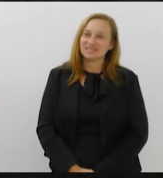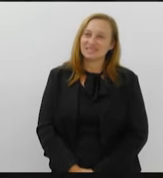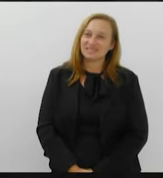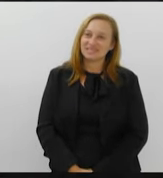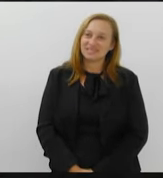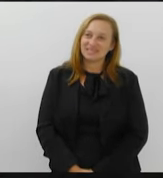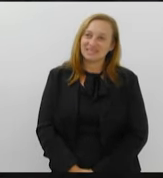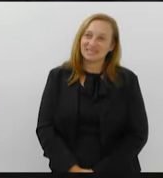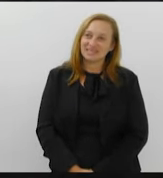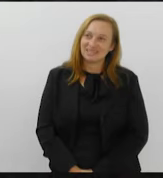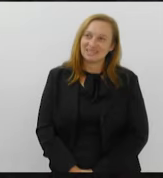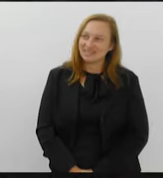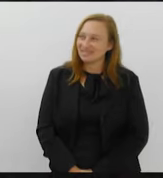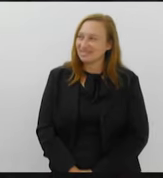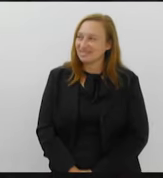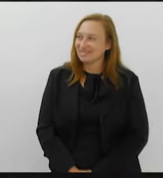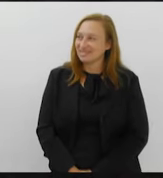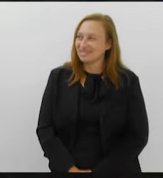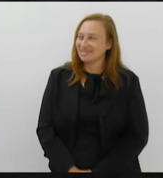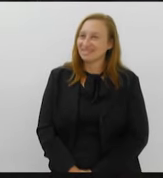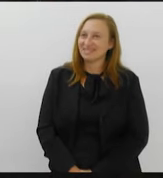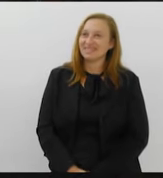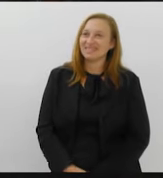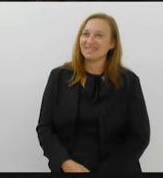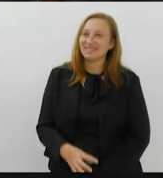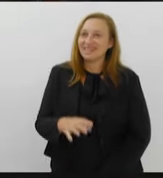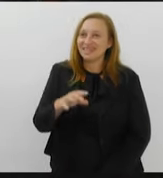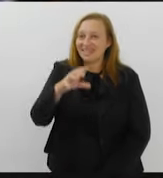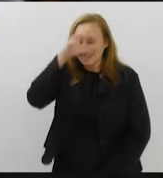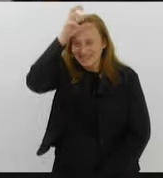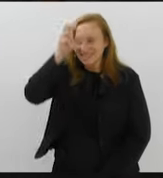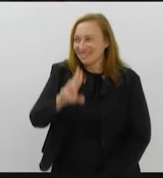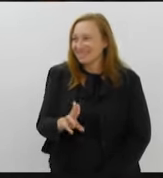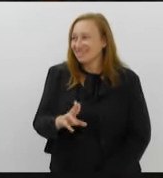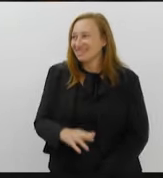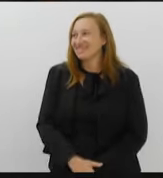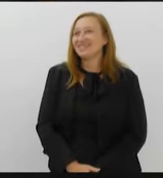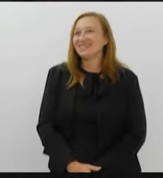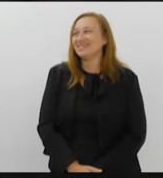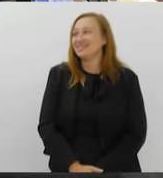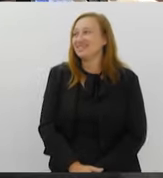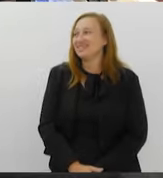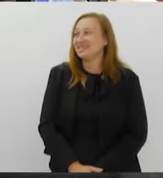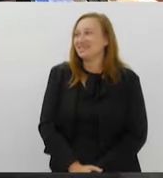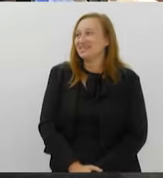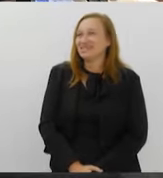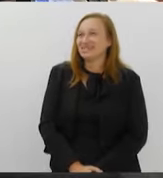Nossa nobre deputada, Tia Ju. Isso.